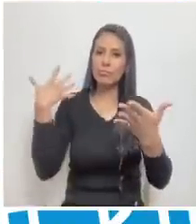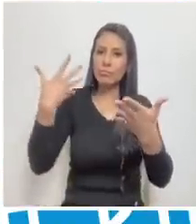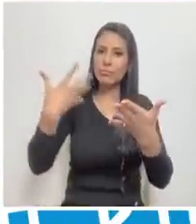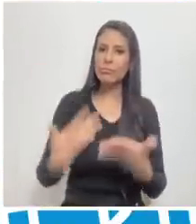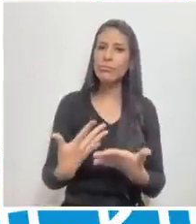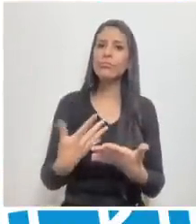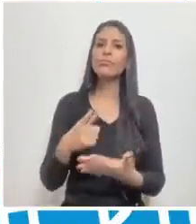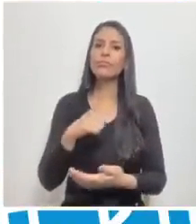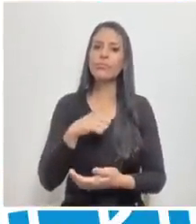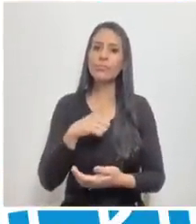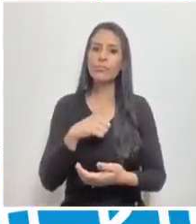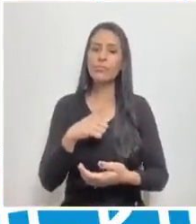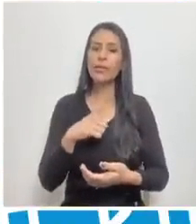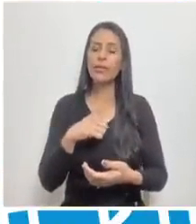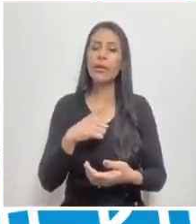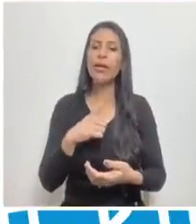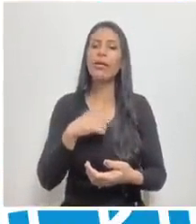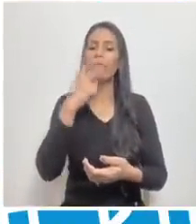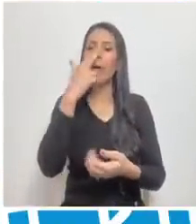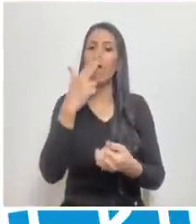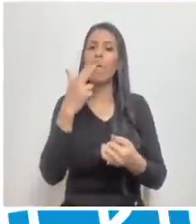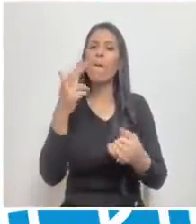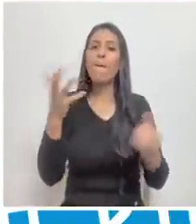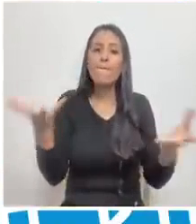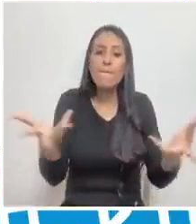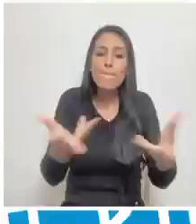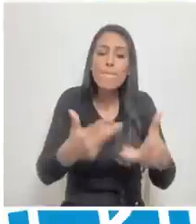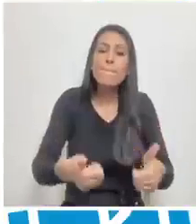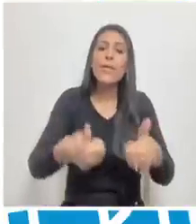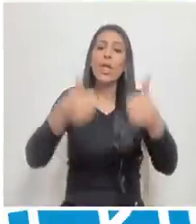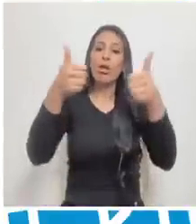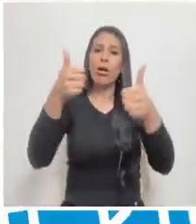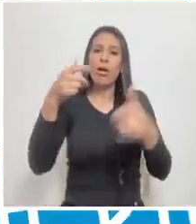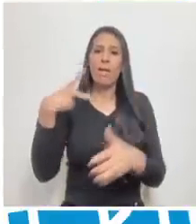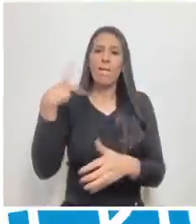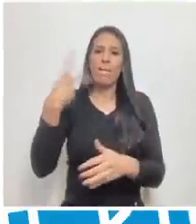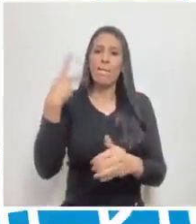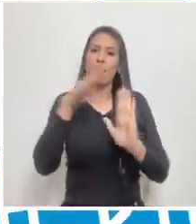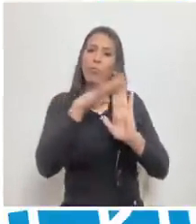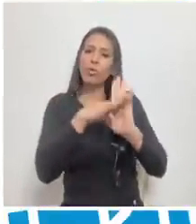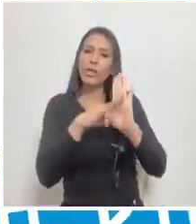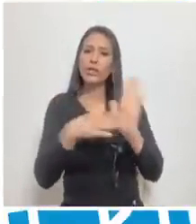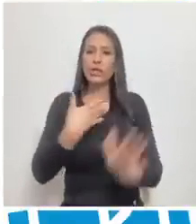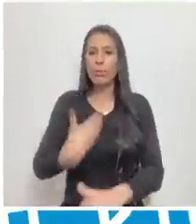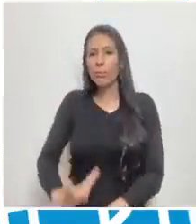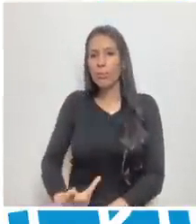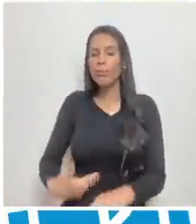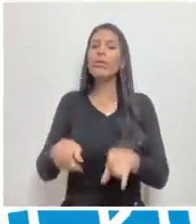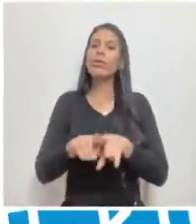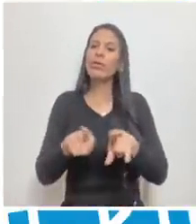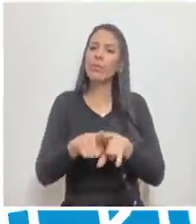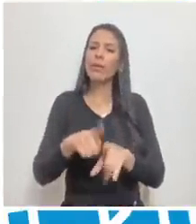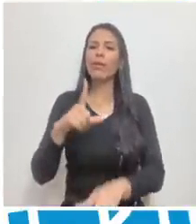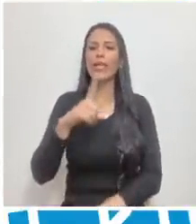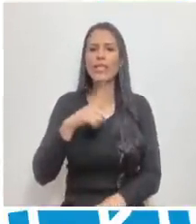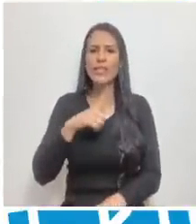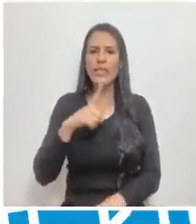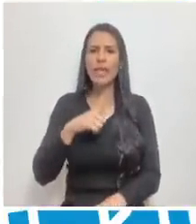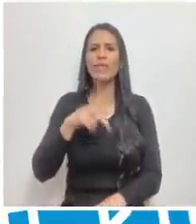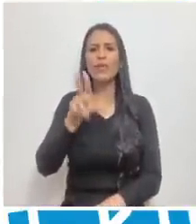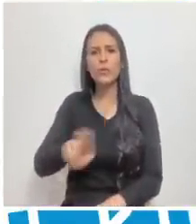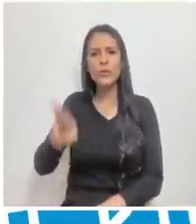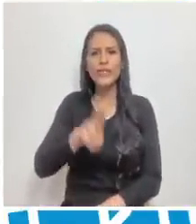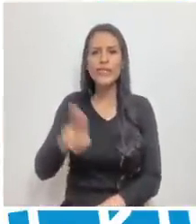de aperfeiçoamento das políticas públicas, tanto é que foi utilizado amplamente no Plano Nacional